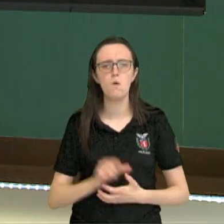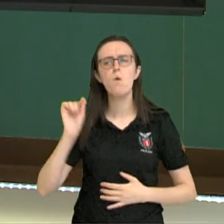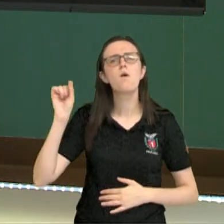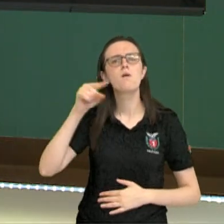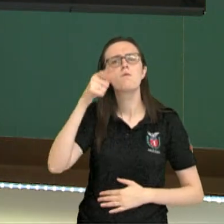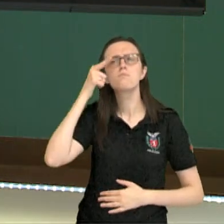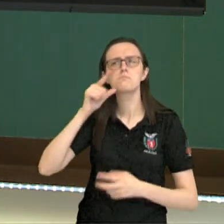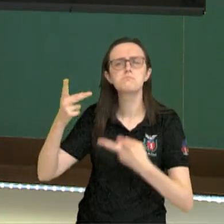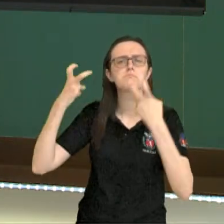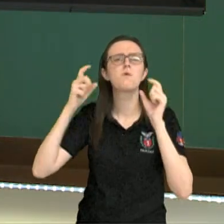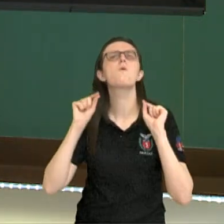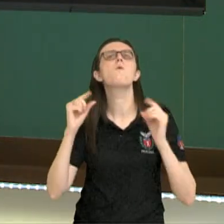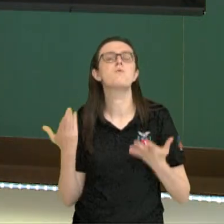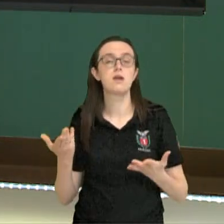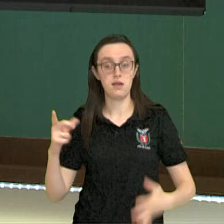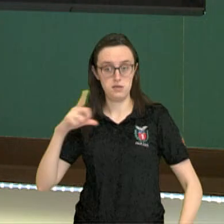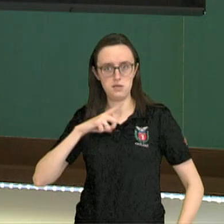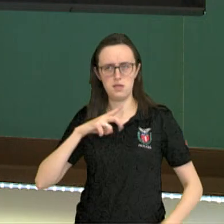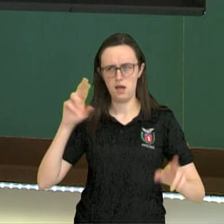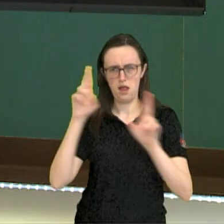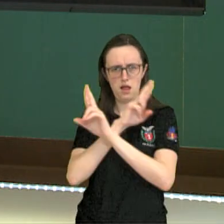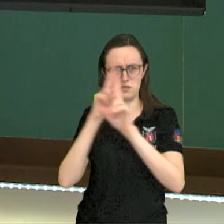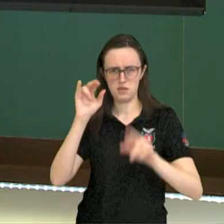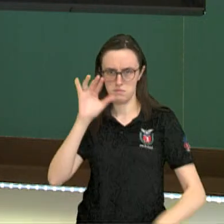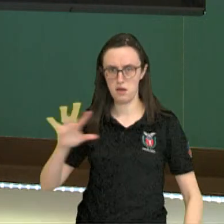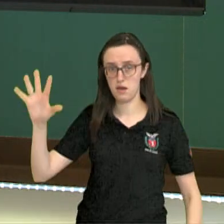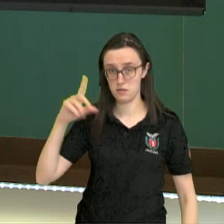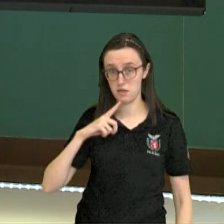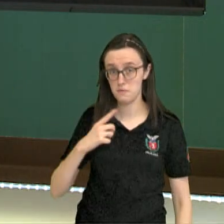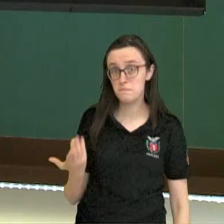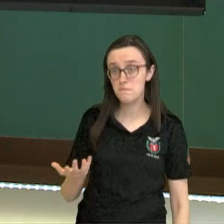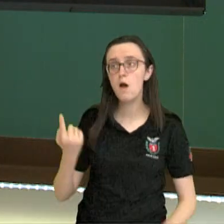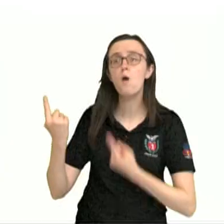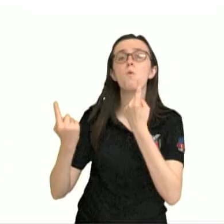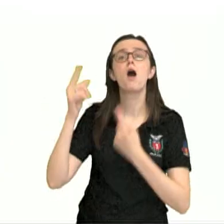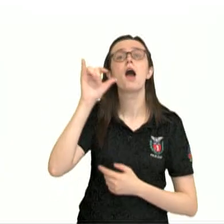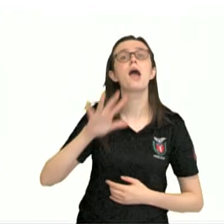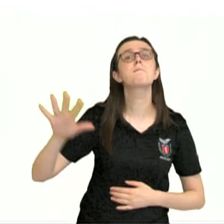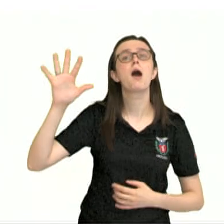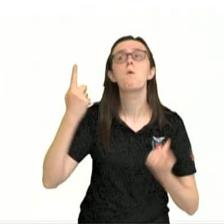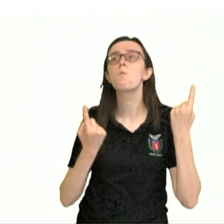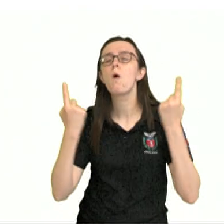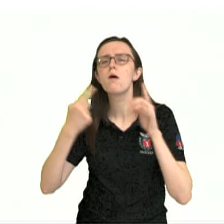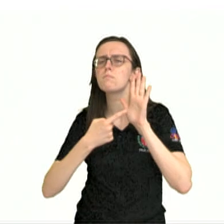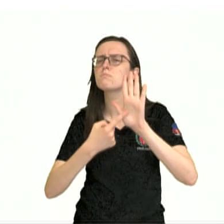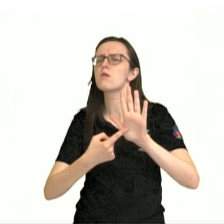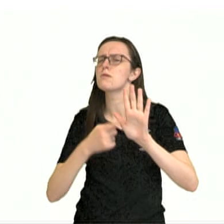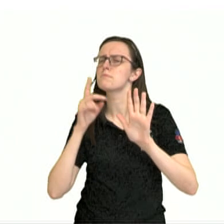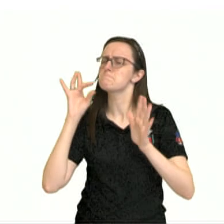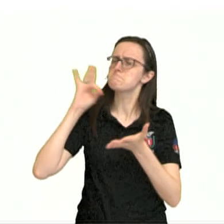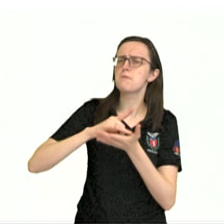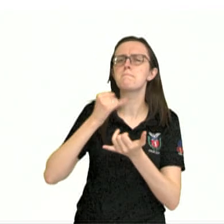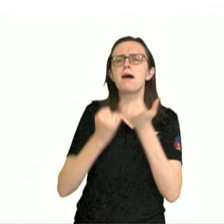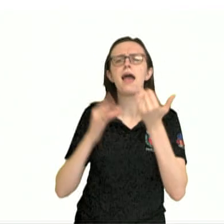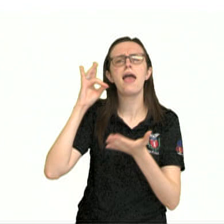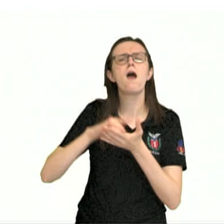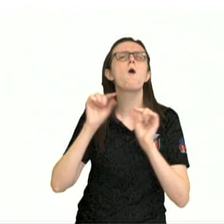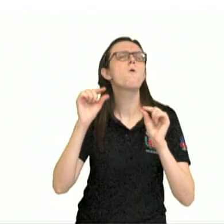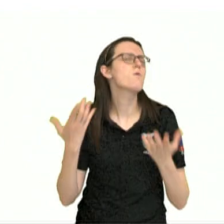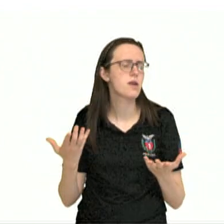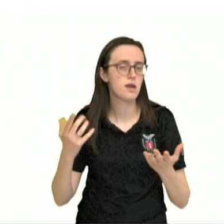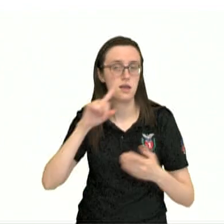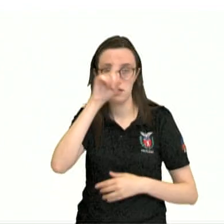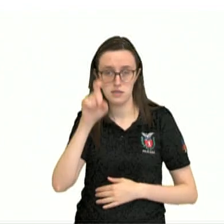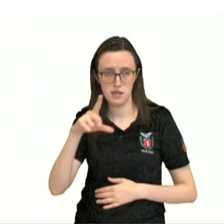você observou? Existe alguma relação entre as imagens? Qual das imagens exprime melhor a ideia de realidade? Será que